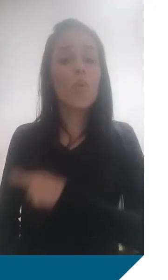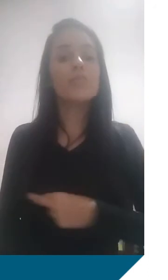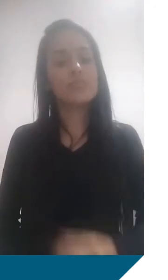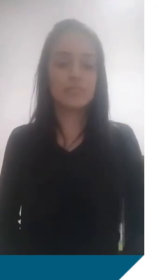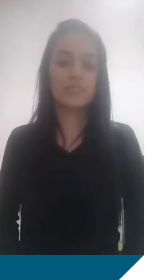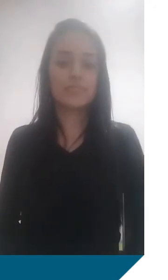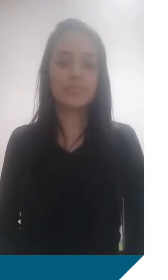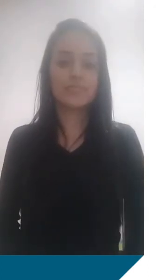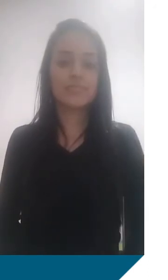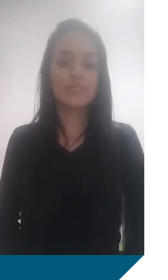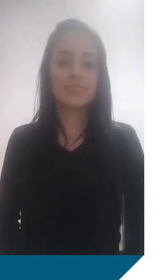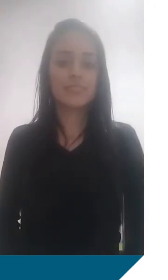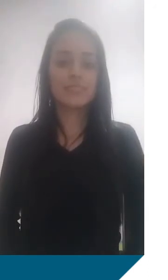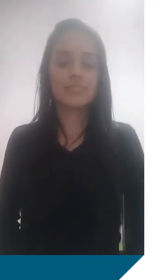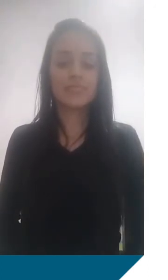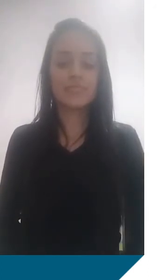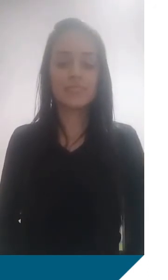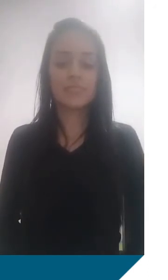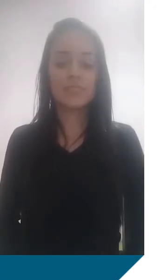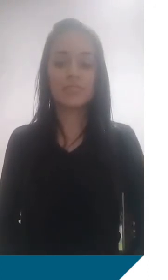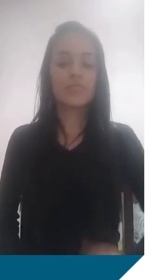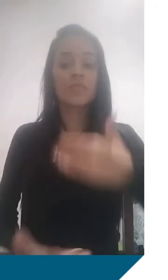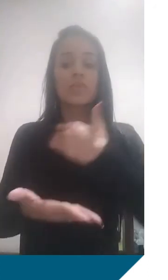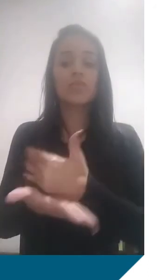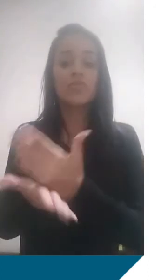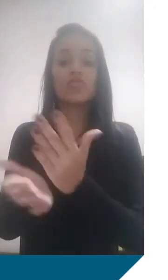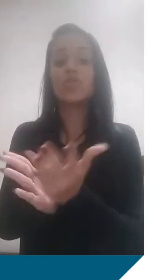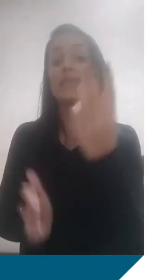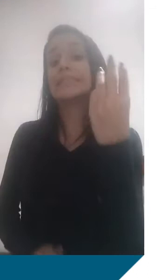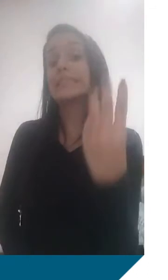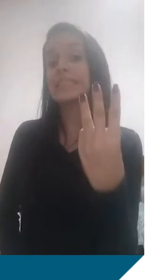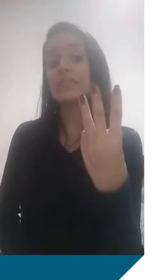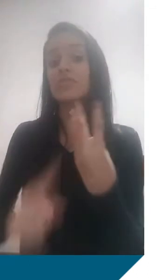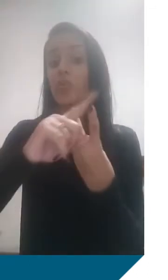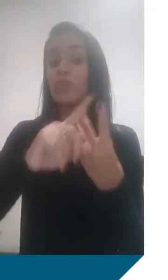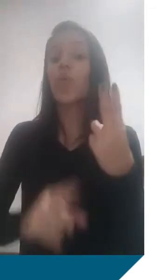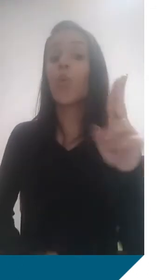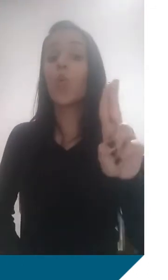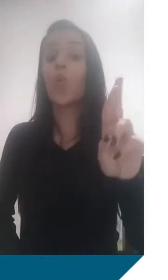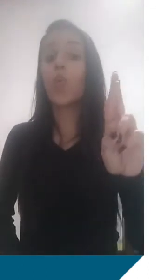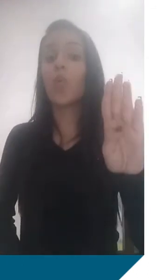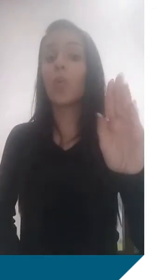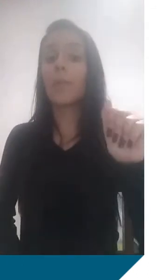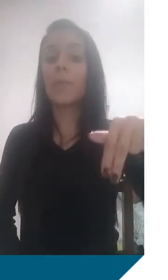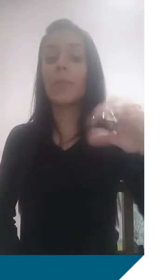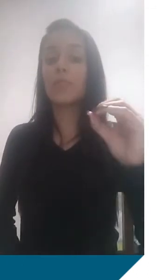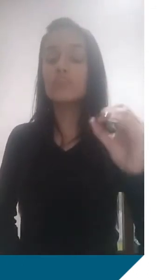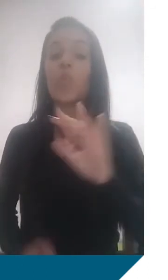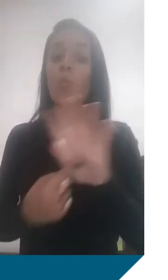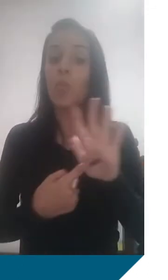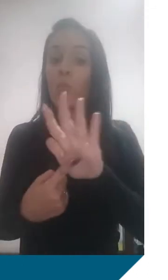gênero textual que se destacou foi o romance, e ele se dividiu em três tipos: urbanos, que retratavam